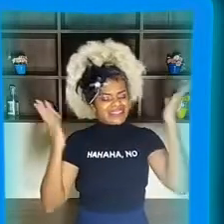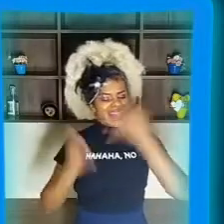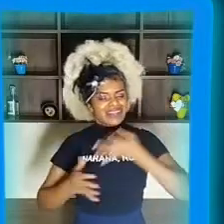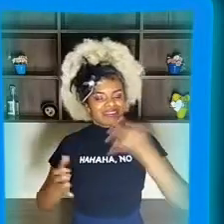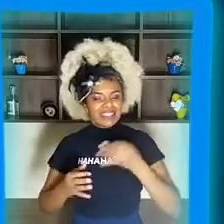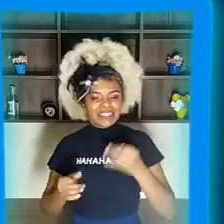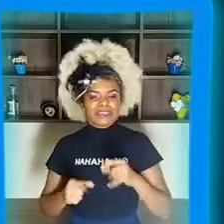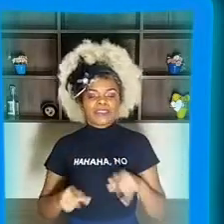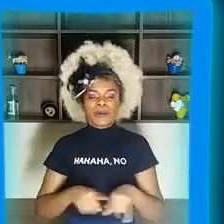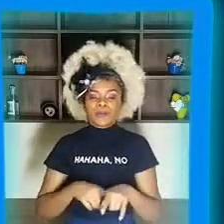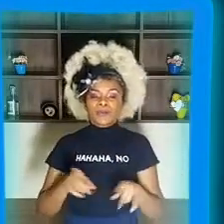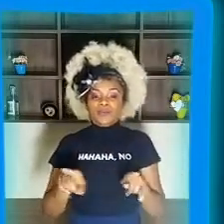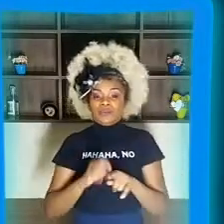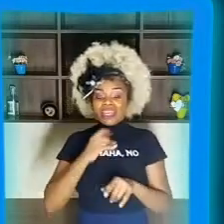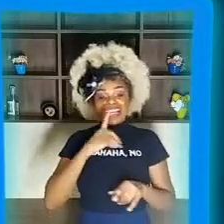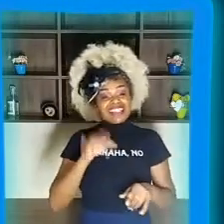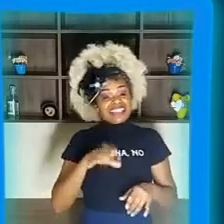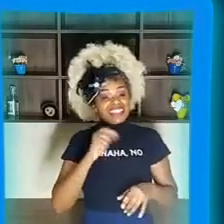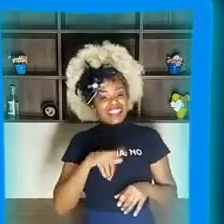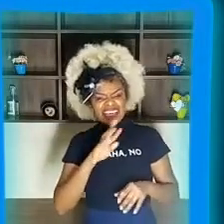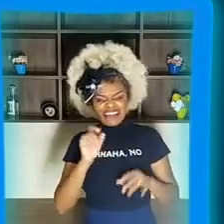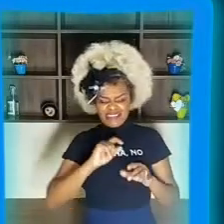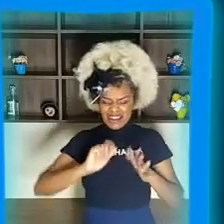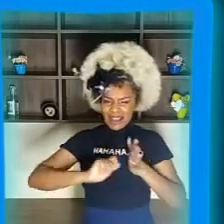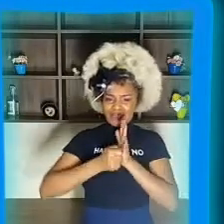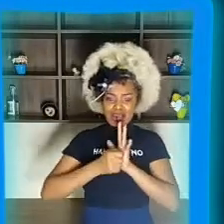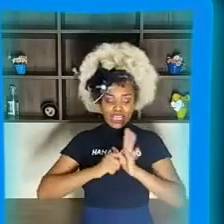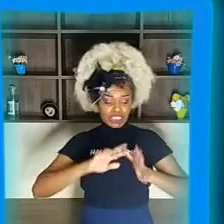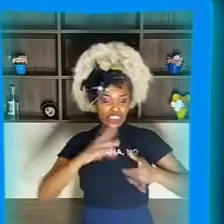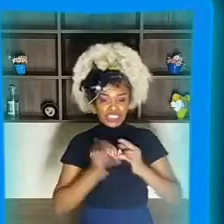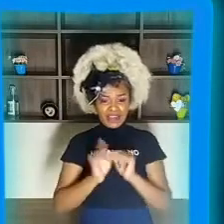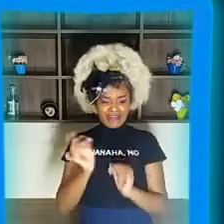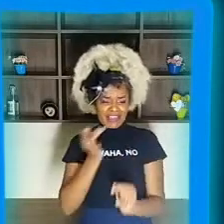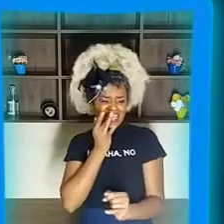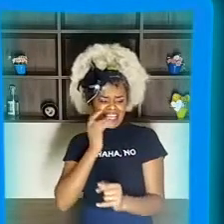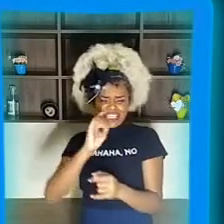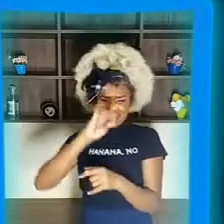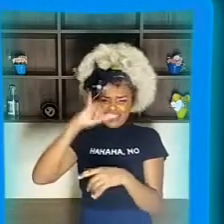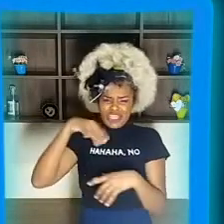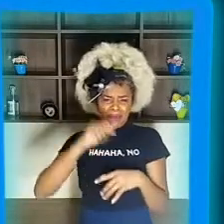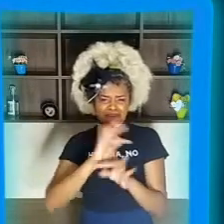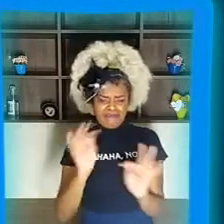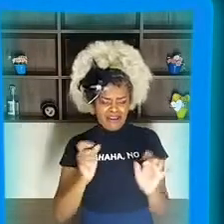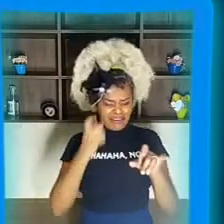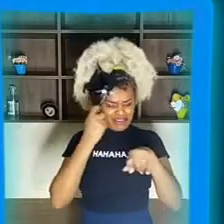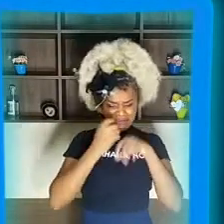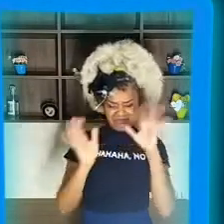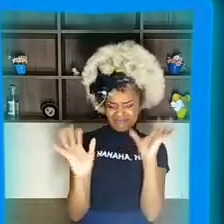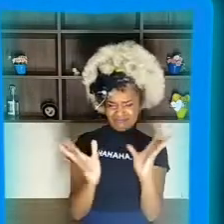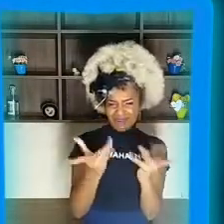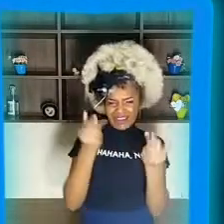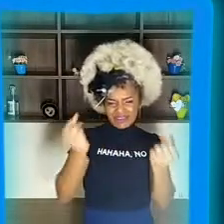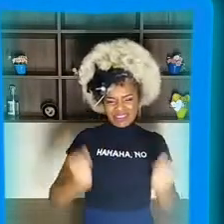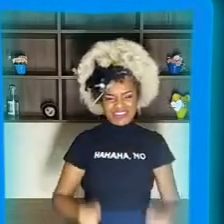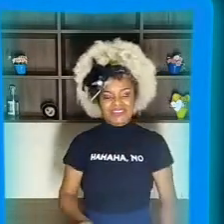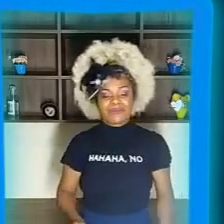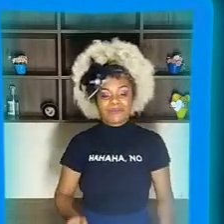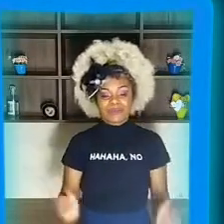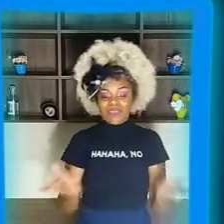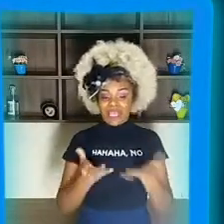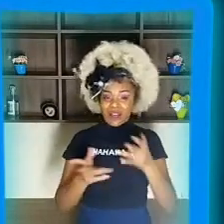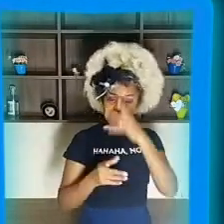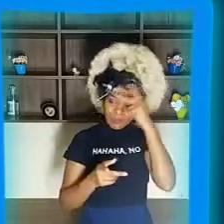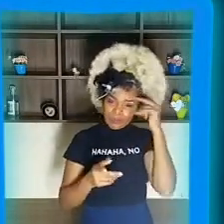E o Sidney Grilo fecharam com chave de diamante. Parabéns a todos. Que delícia. Agora, a galera tá aqui